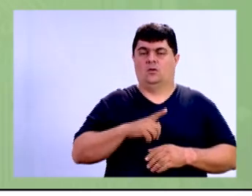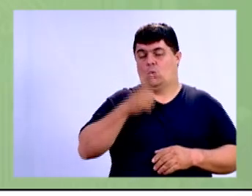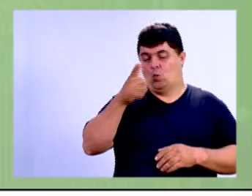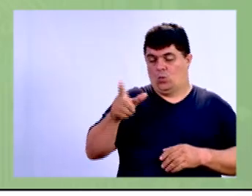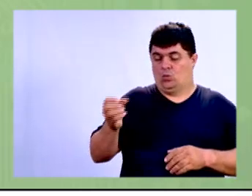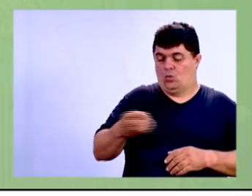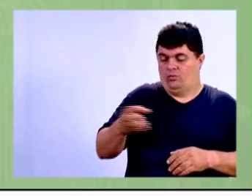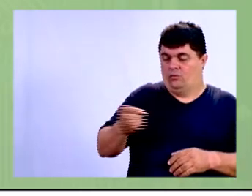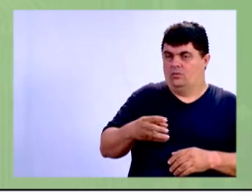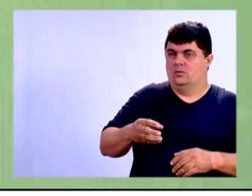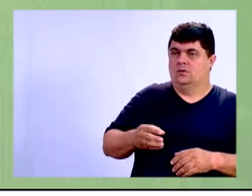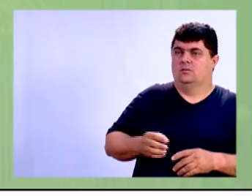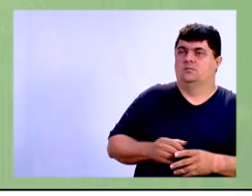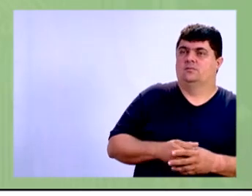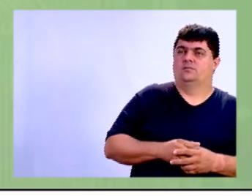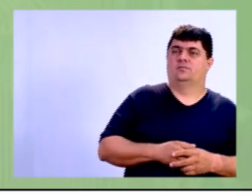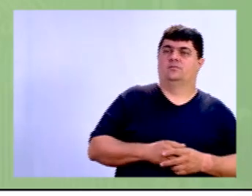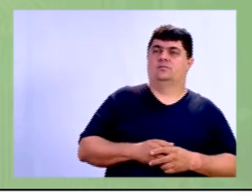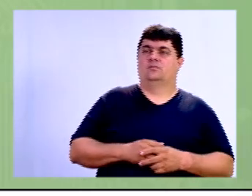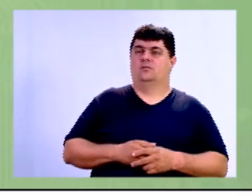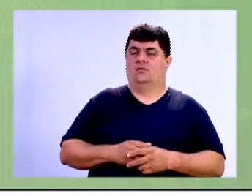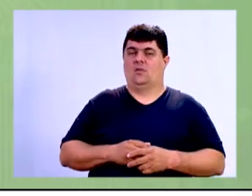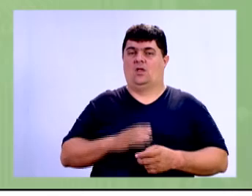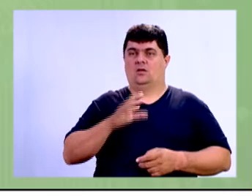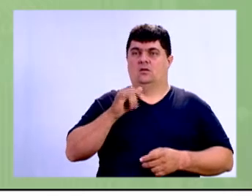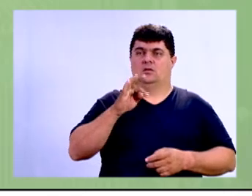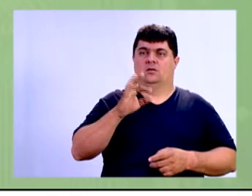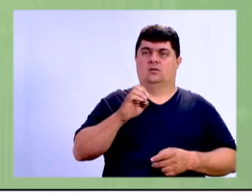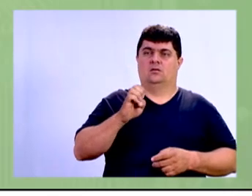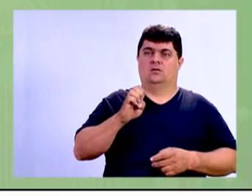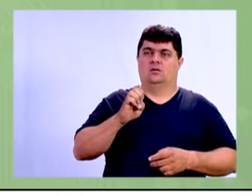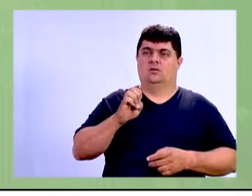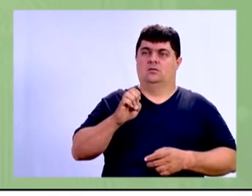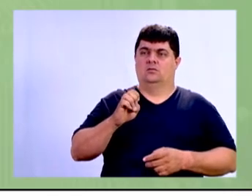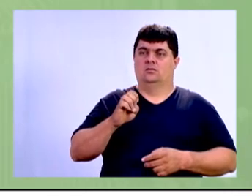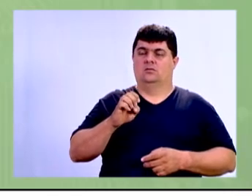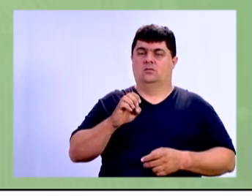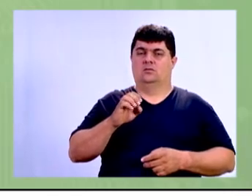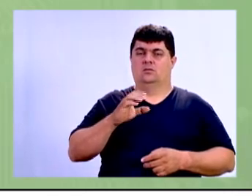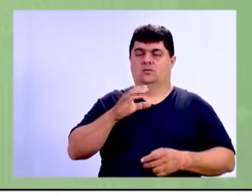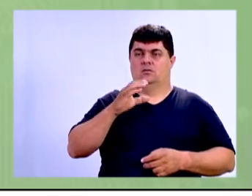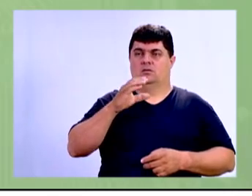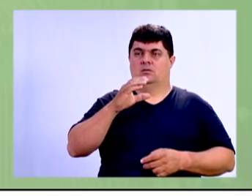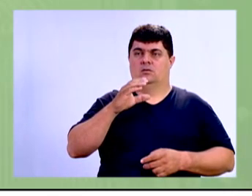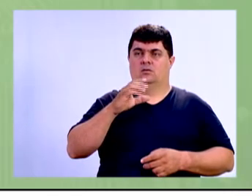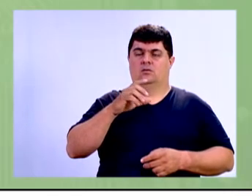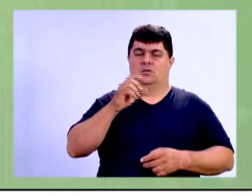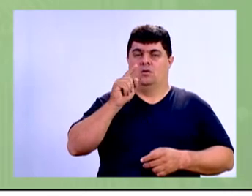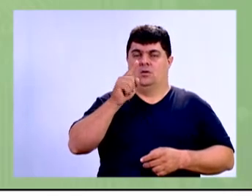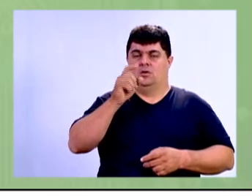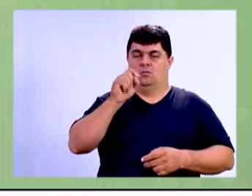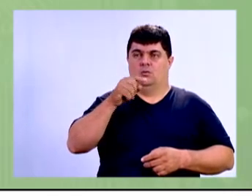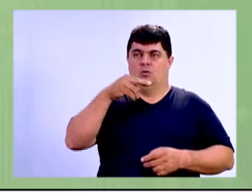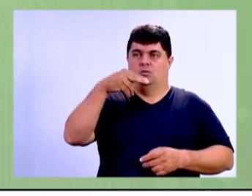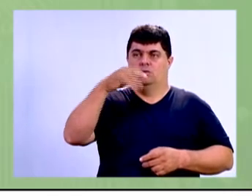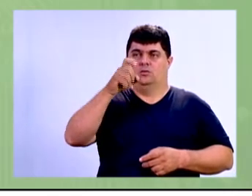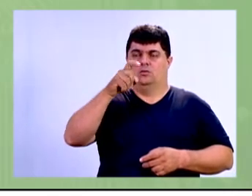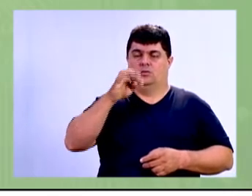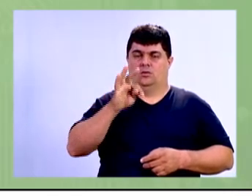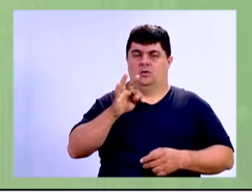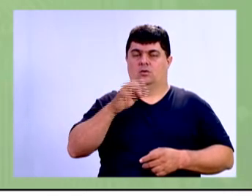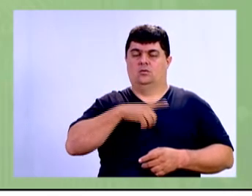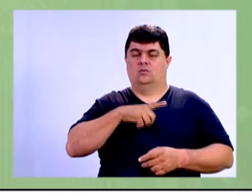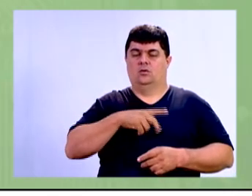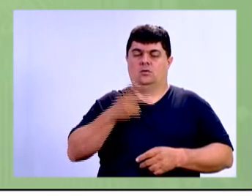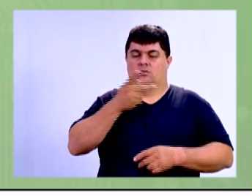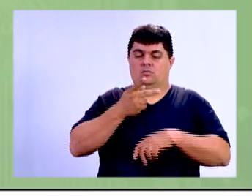iterator, aí eu vou instanciar um cliente e vai receber o quê? i.next, ele vai buscar o